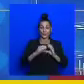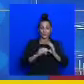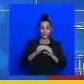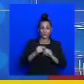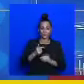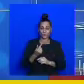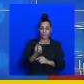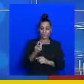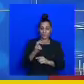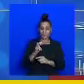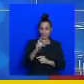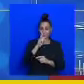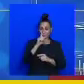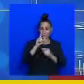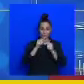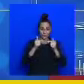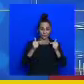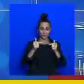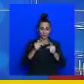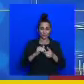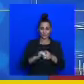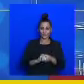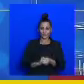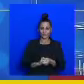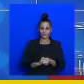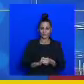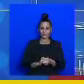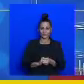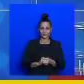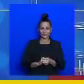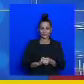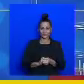Concurso 715 do dia de sorte.